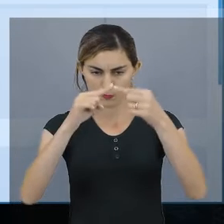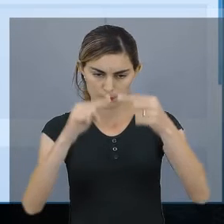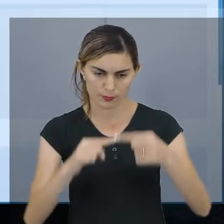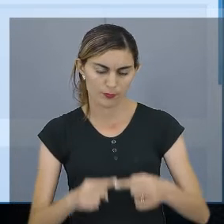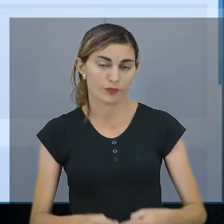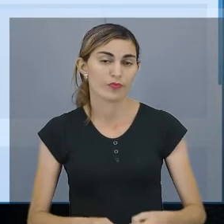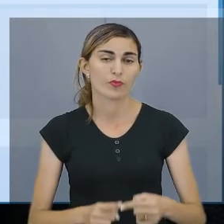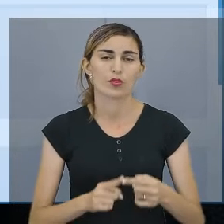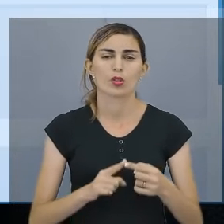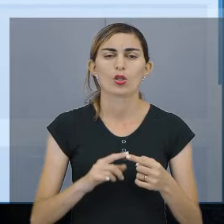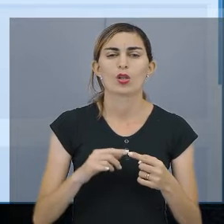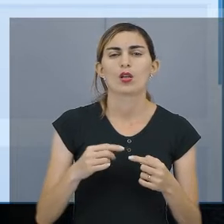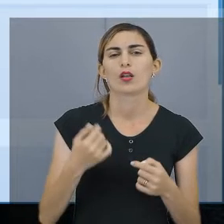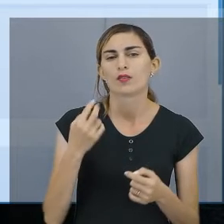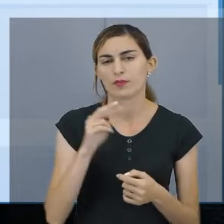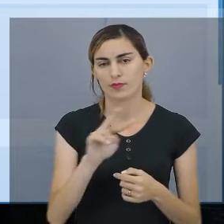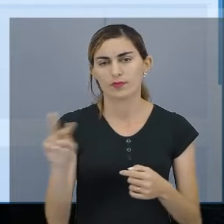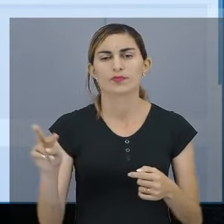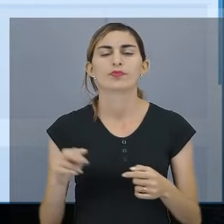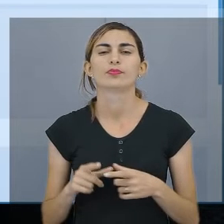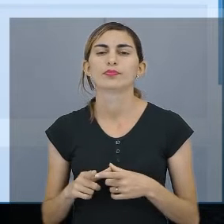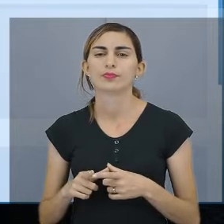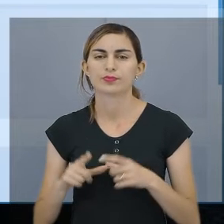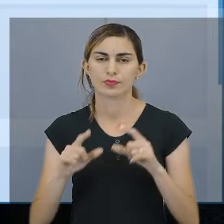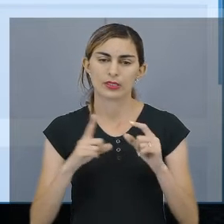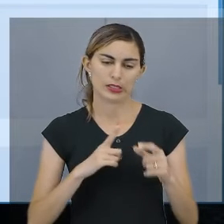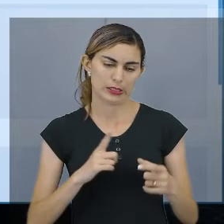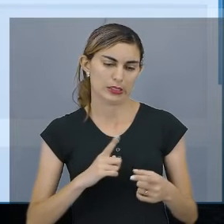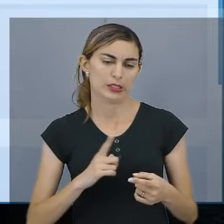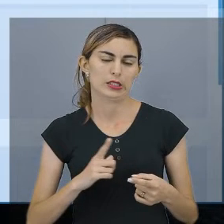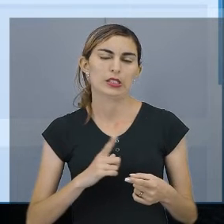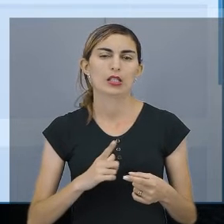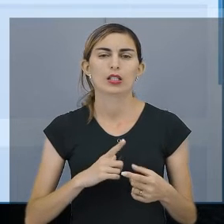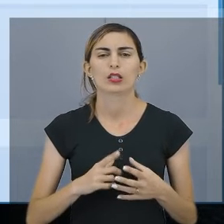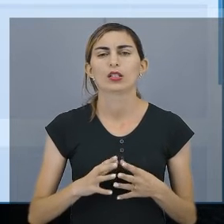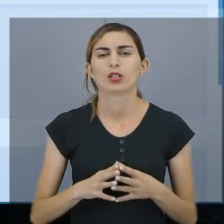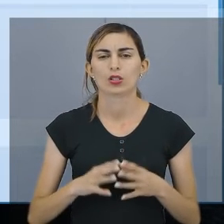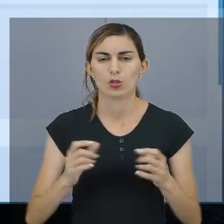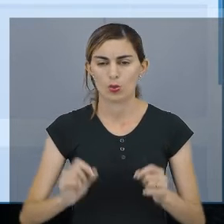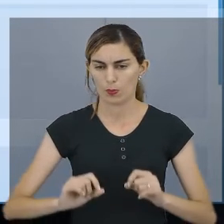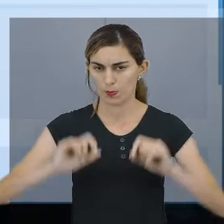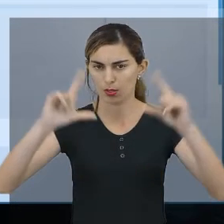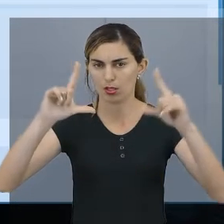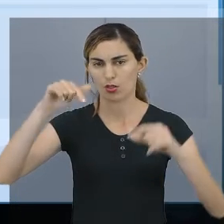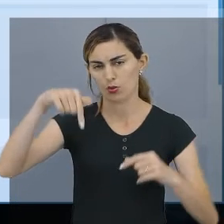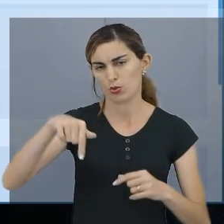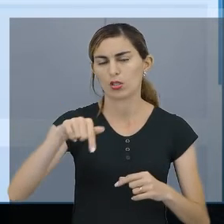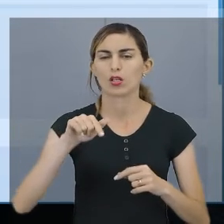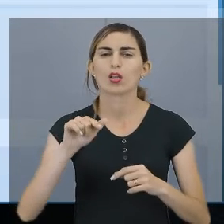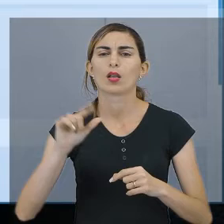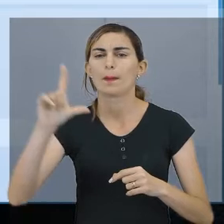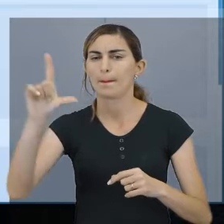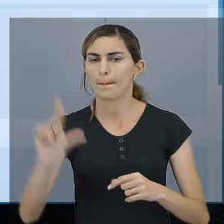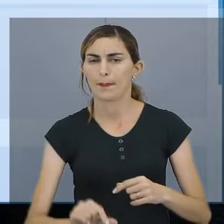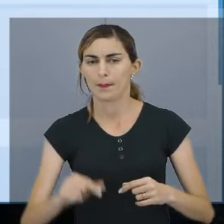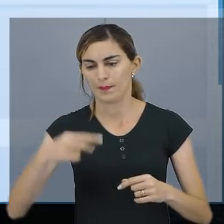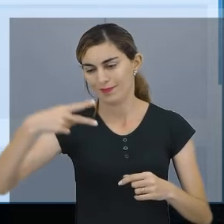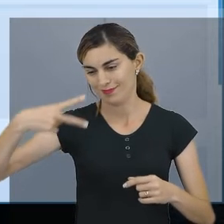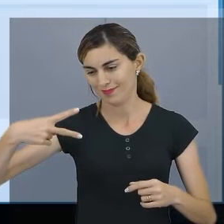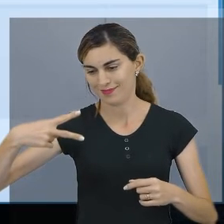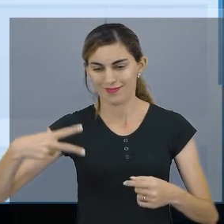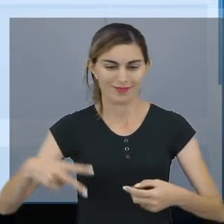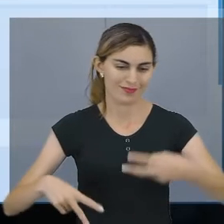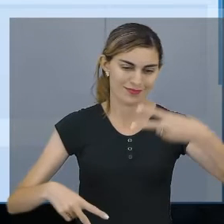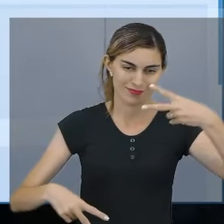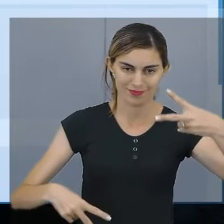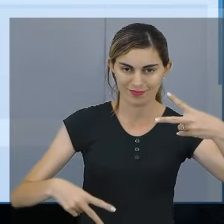No Portugal Studio, nós temos maior que, menor que, maior